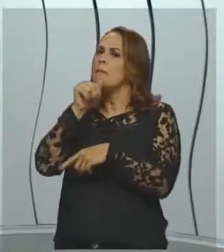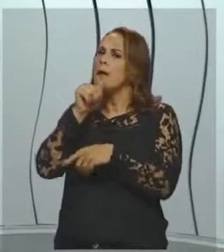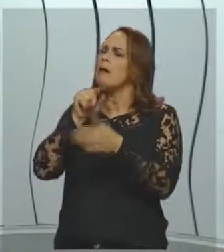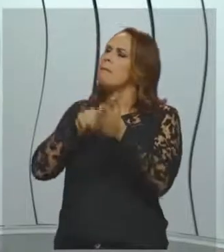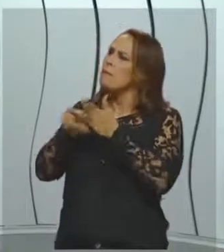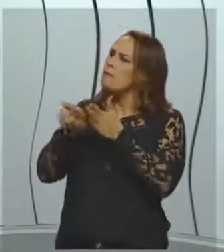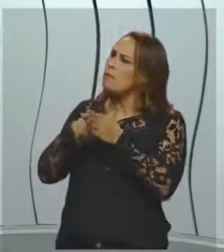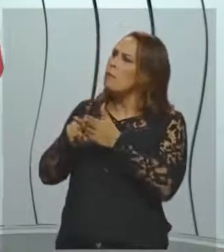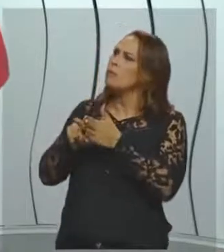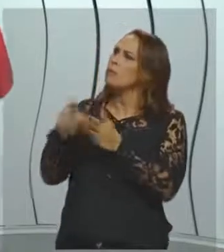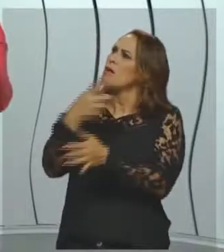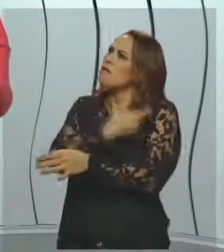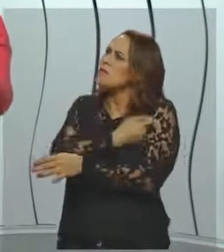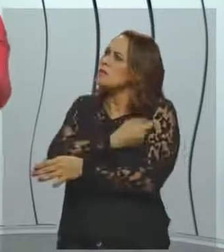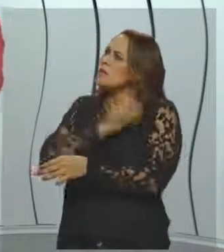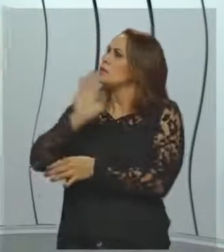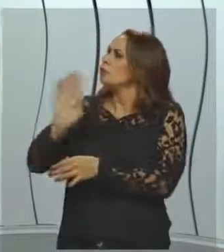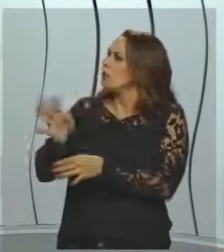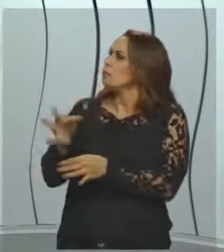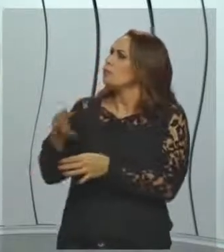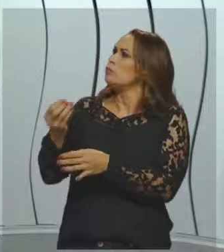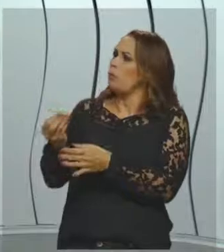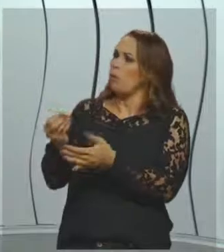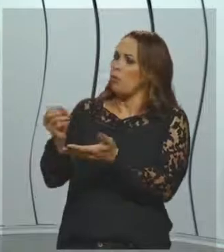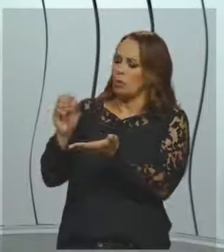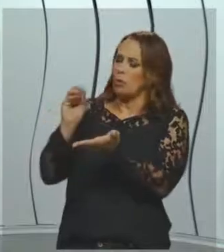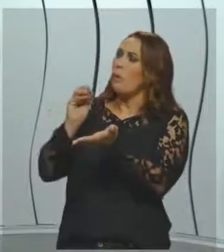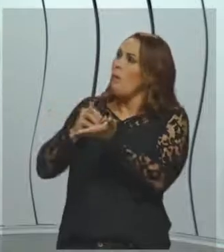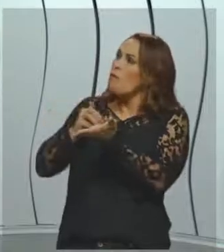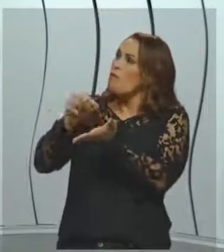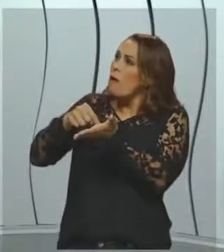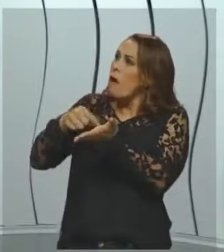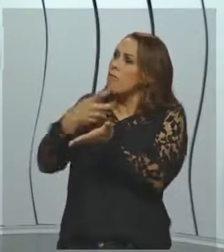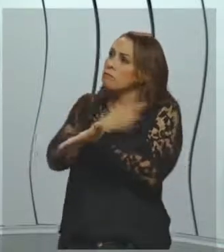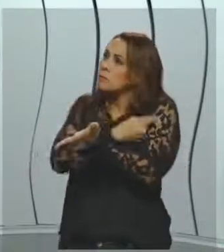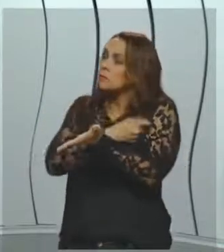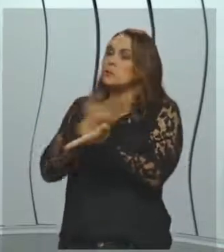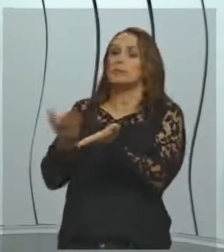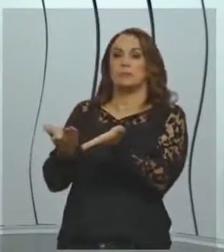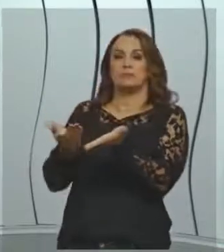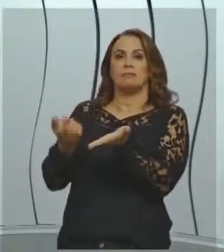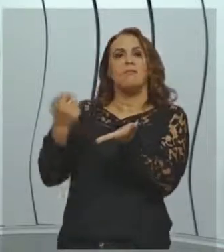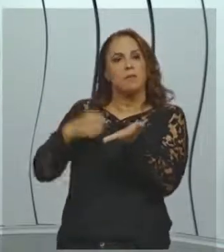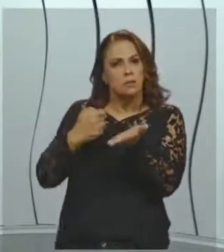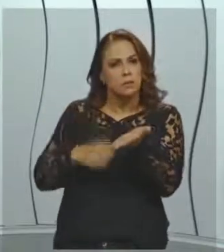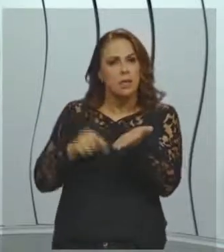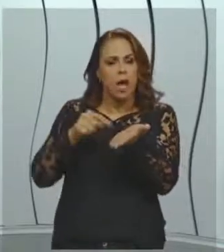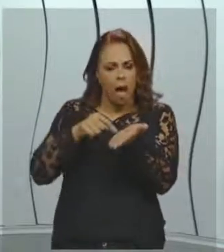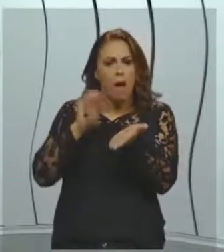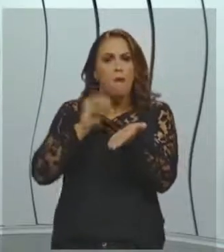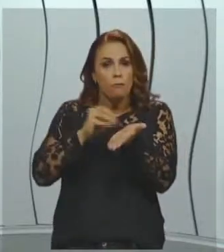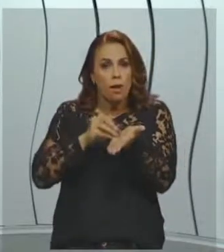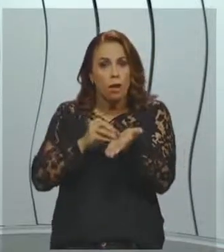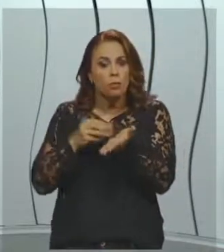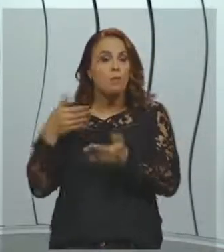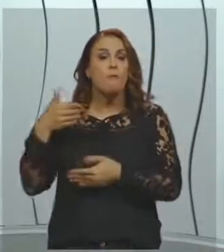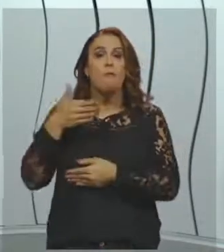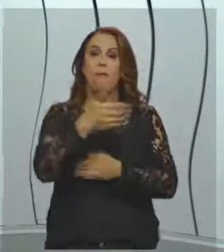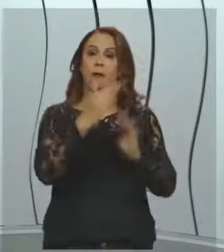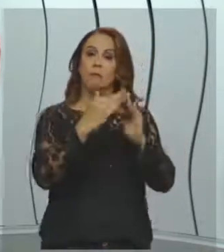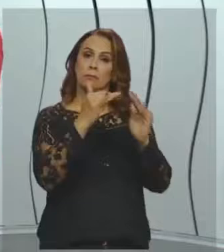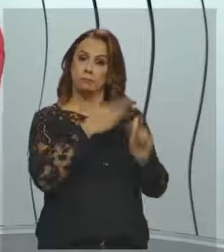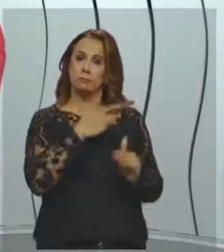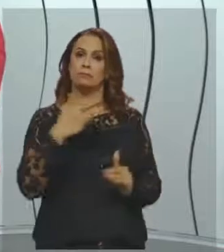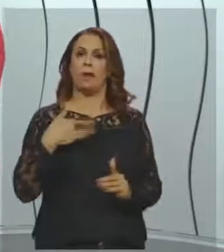no seu cartão estiver faltando algum tipo de vacina, vai ao posto de saúde, conversa com seus pais para que a